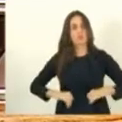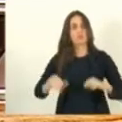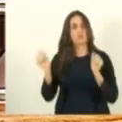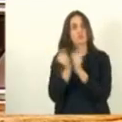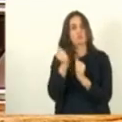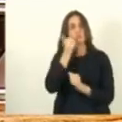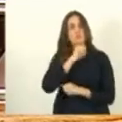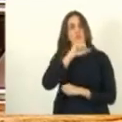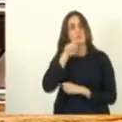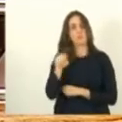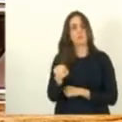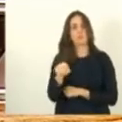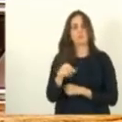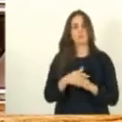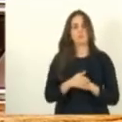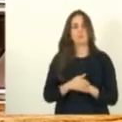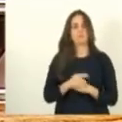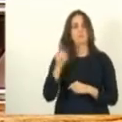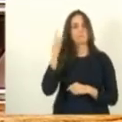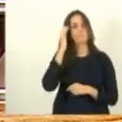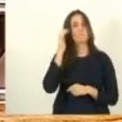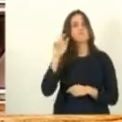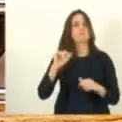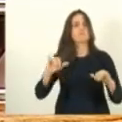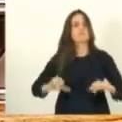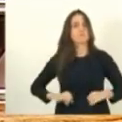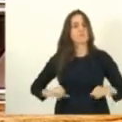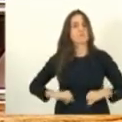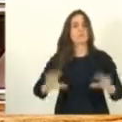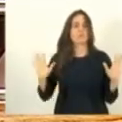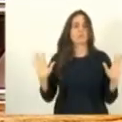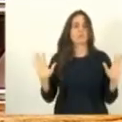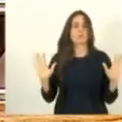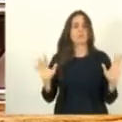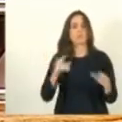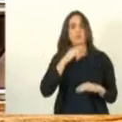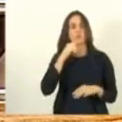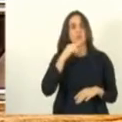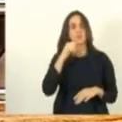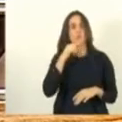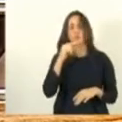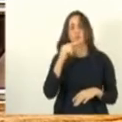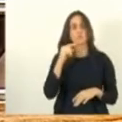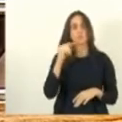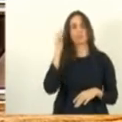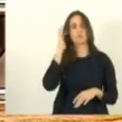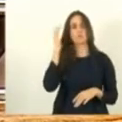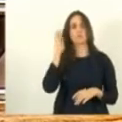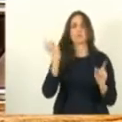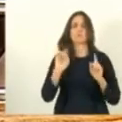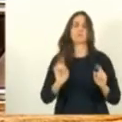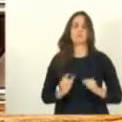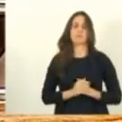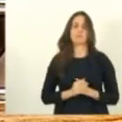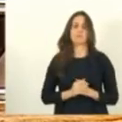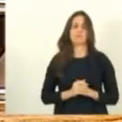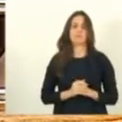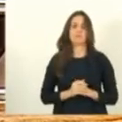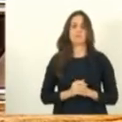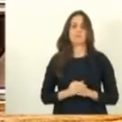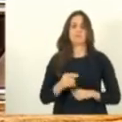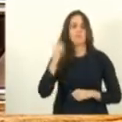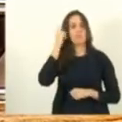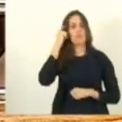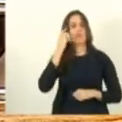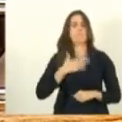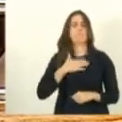mãe. Imagino o que ela está passando. Não consigo, na realidade, não consigo imaginar. Porque a todo momento eu pensava